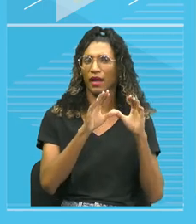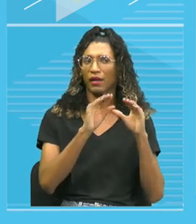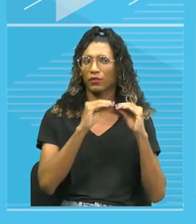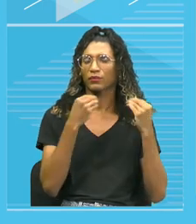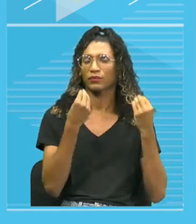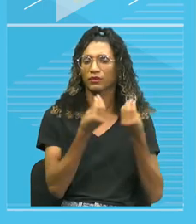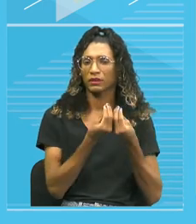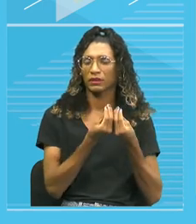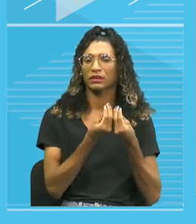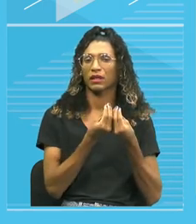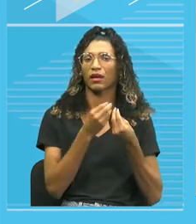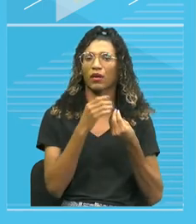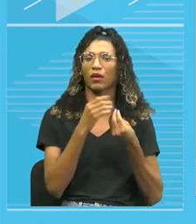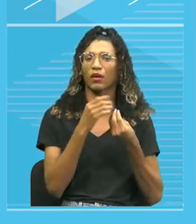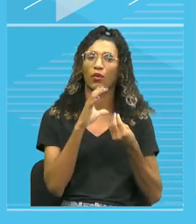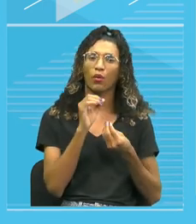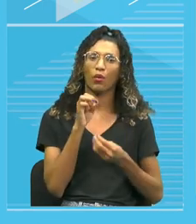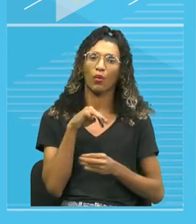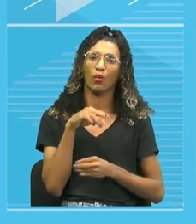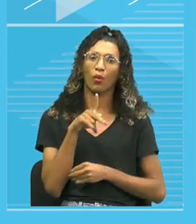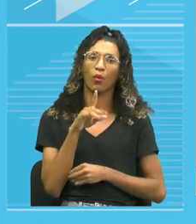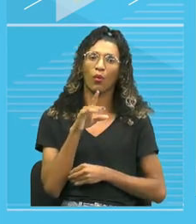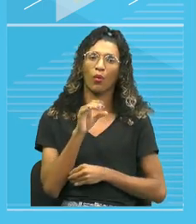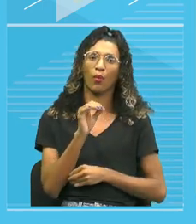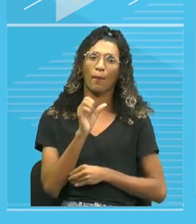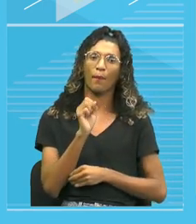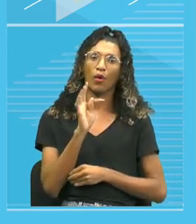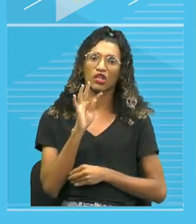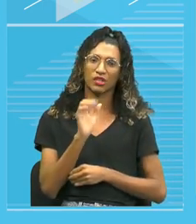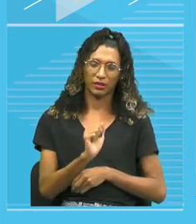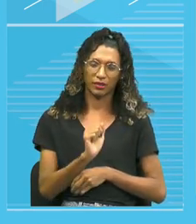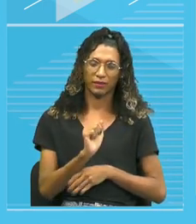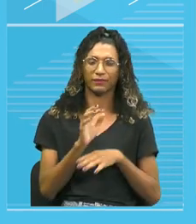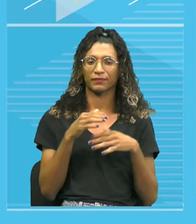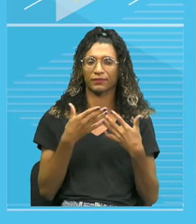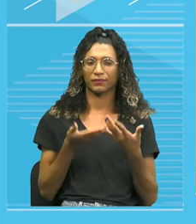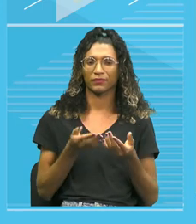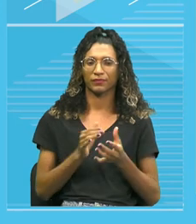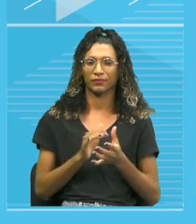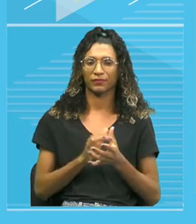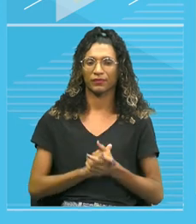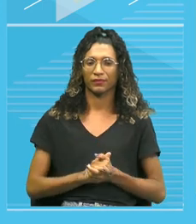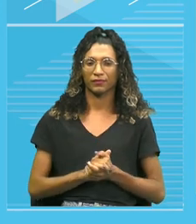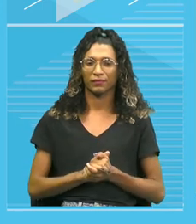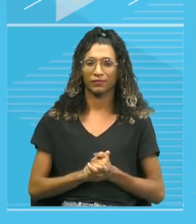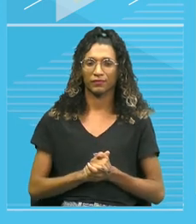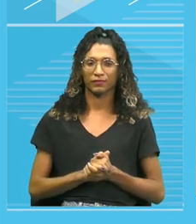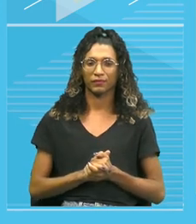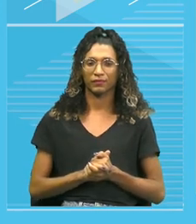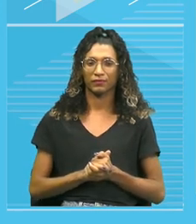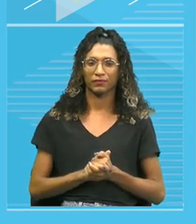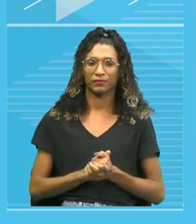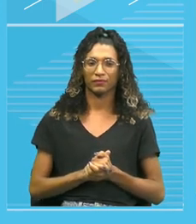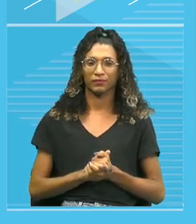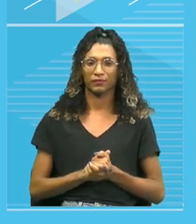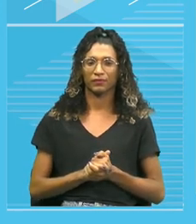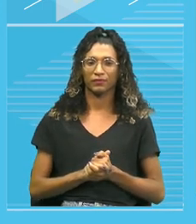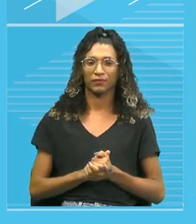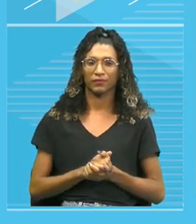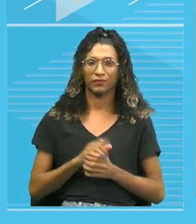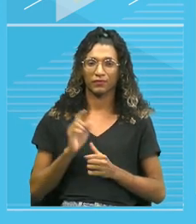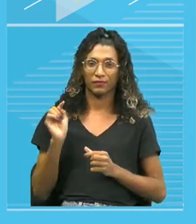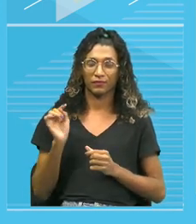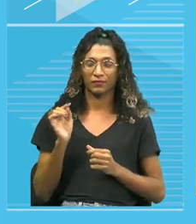do hidrogênio também reação de gás hidrogênio + oxigênio é uma reação de combustão que vai formar